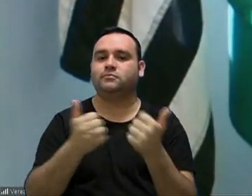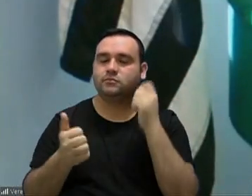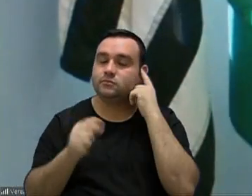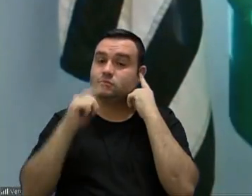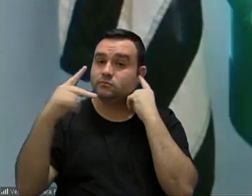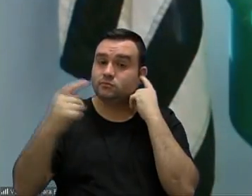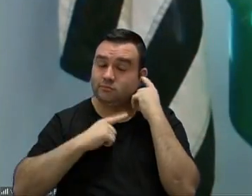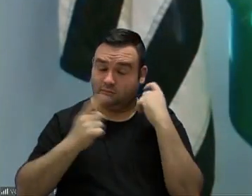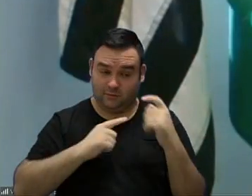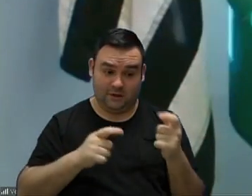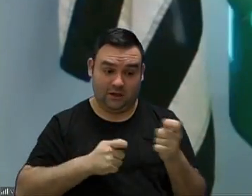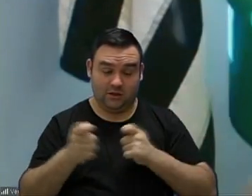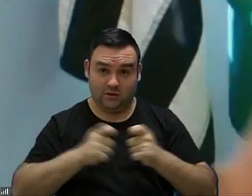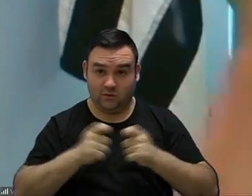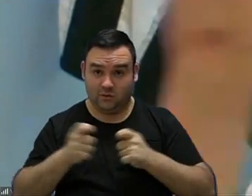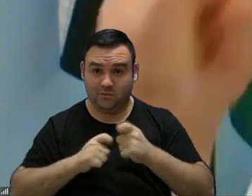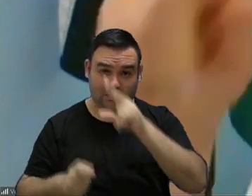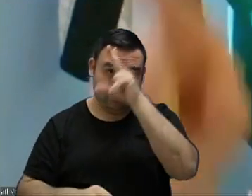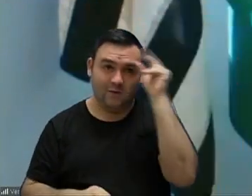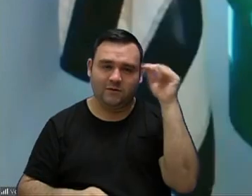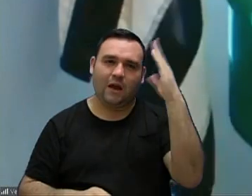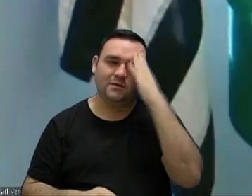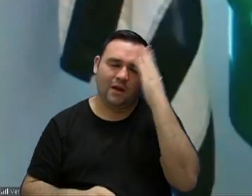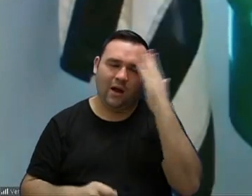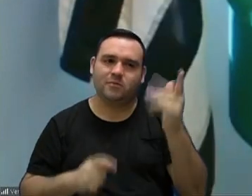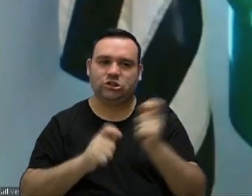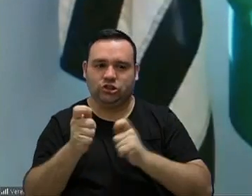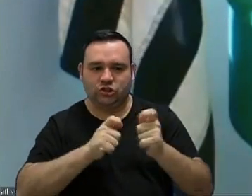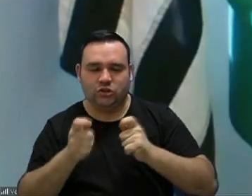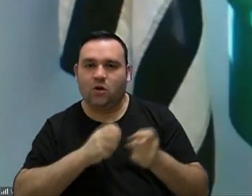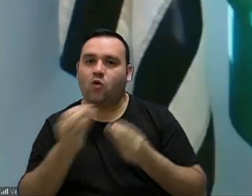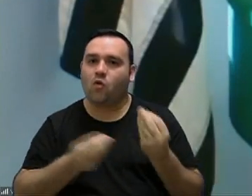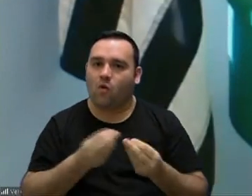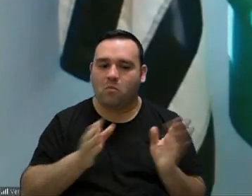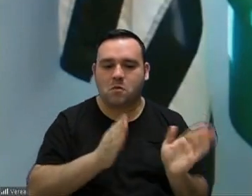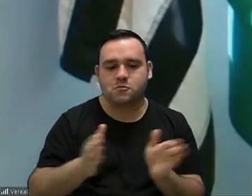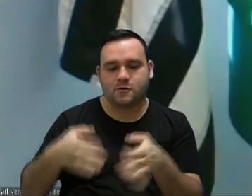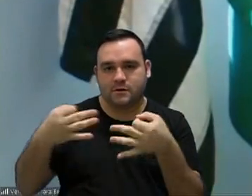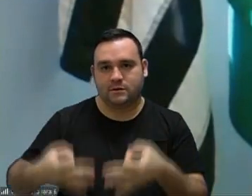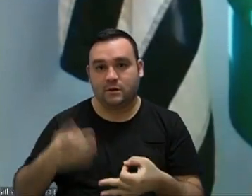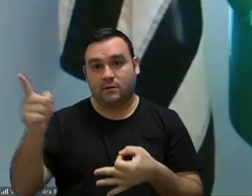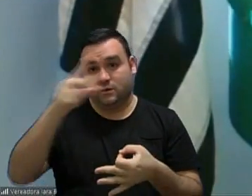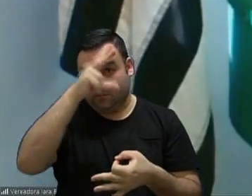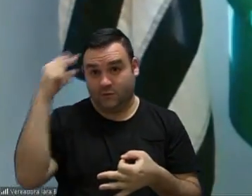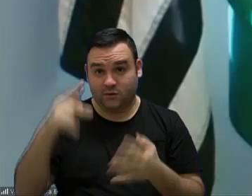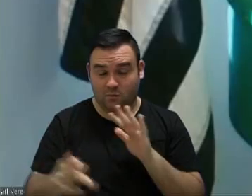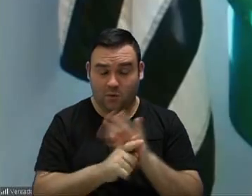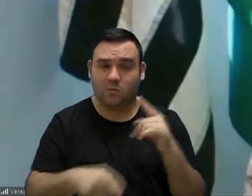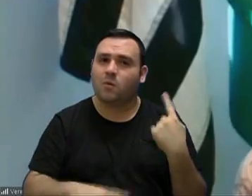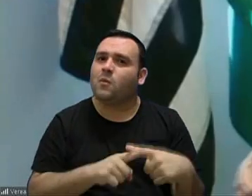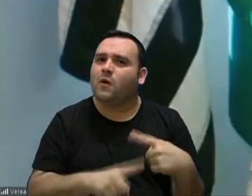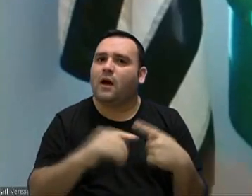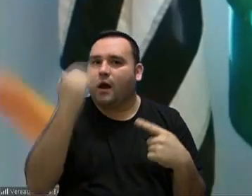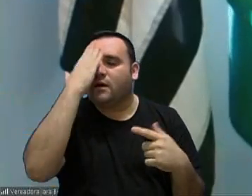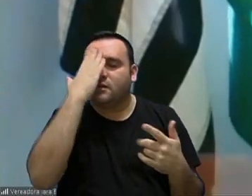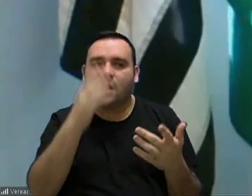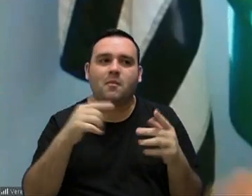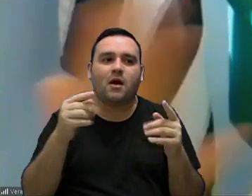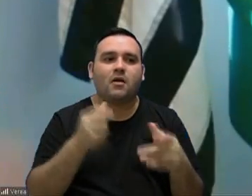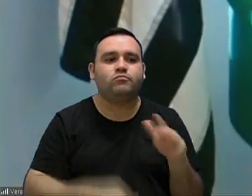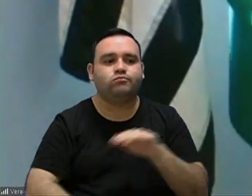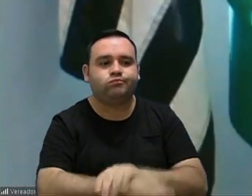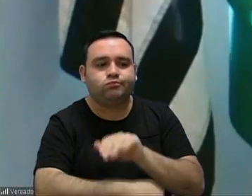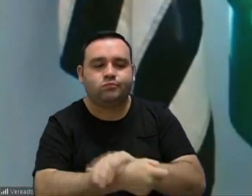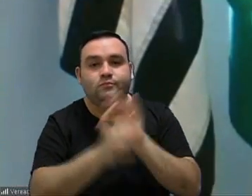que ele dirige a economia da prefeitura, ele dirige as finanças e a fazenda da prefeitura, sabendo onde vai investir ou não,